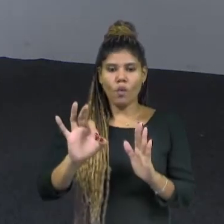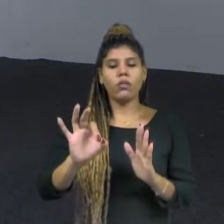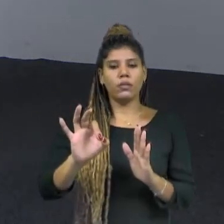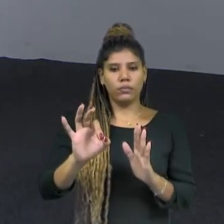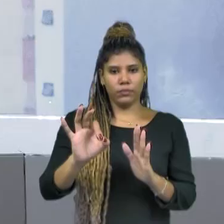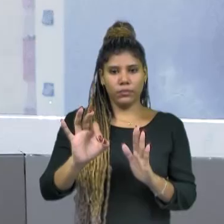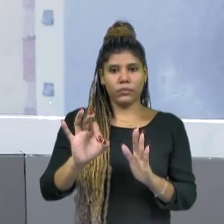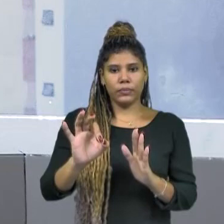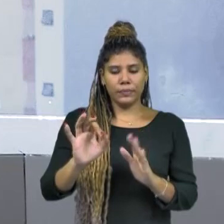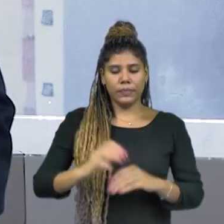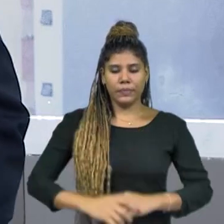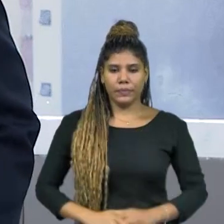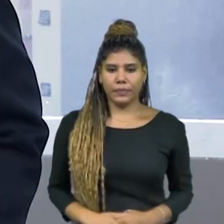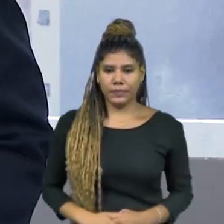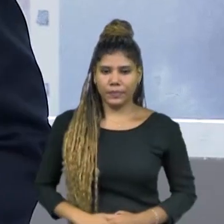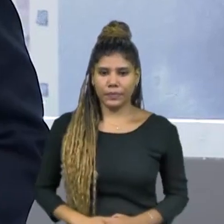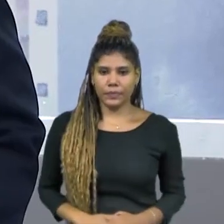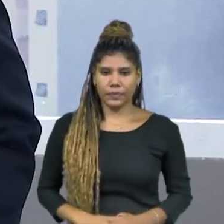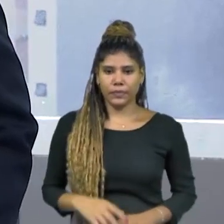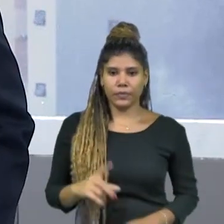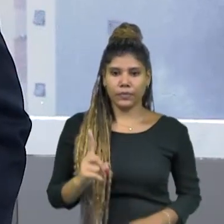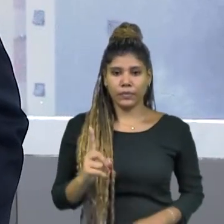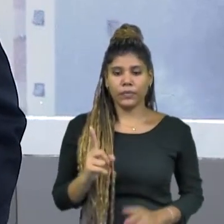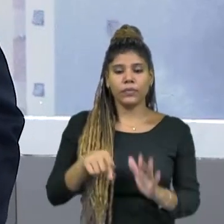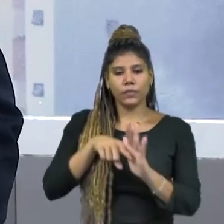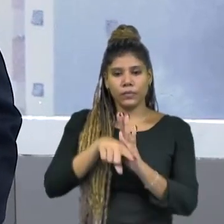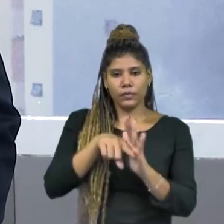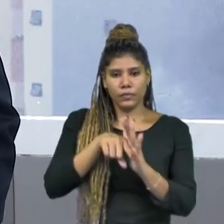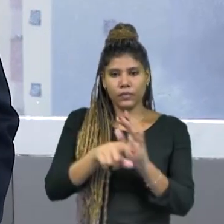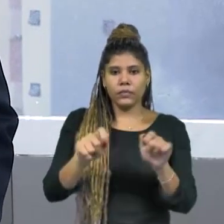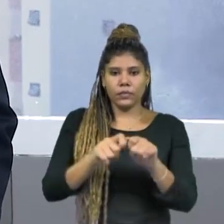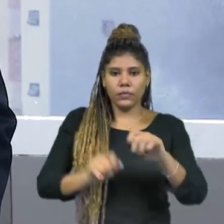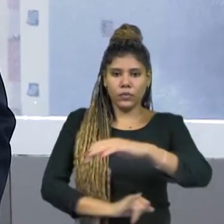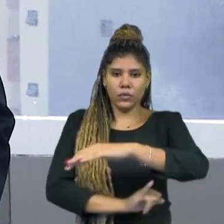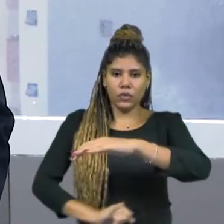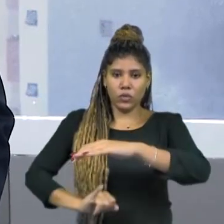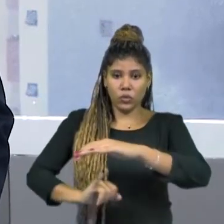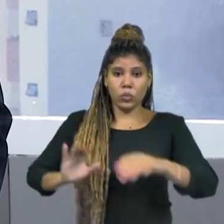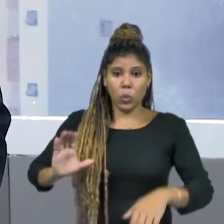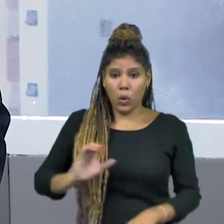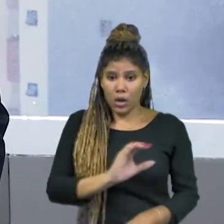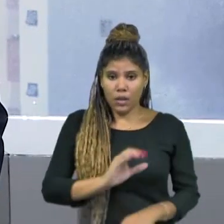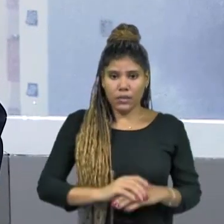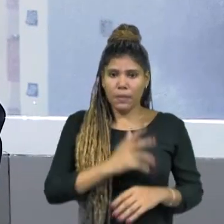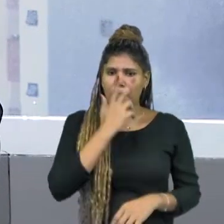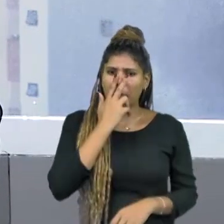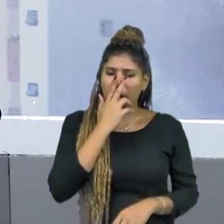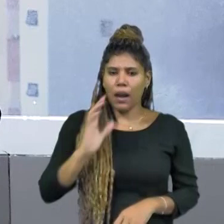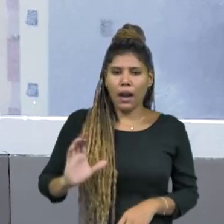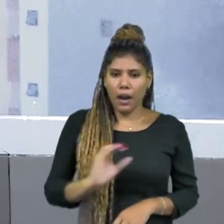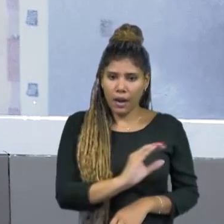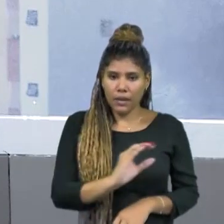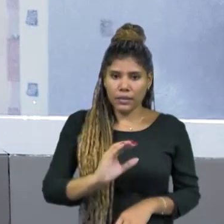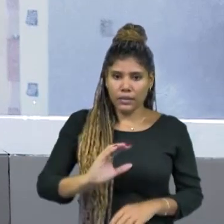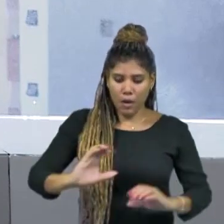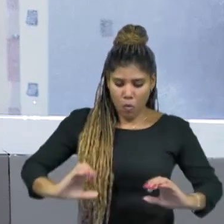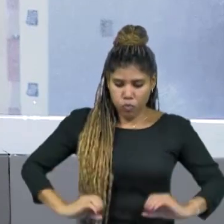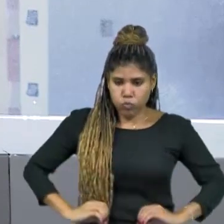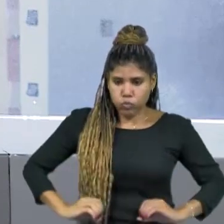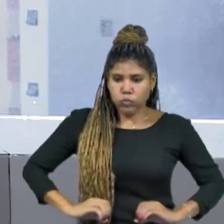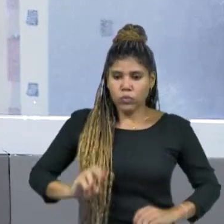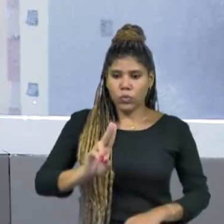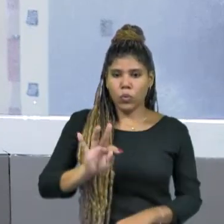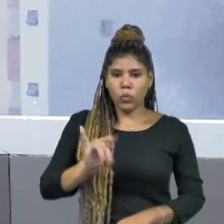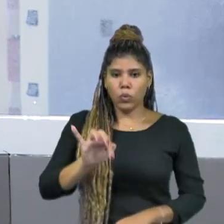mês. De acordo com o levantamento do Instituto Nacional de Câncer, o câncer de colo de útero tem maior